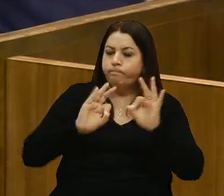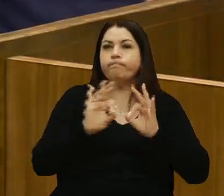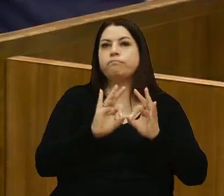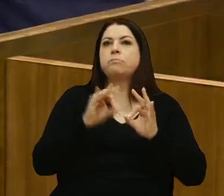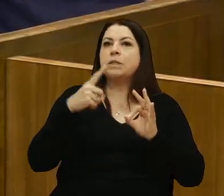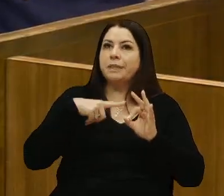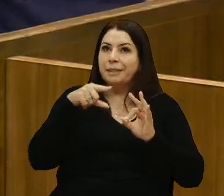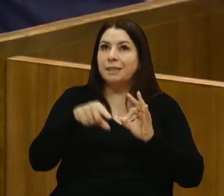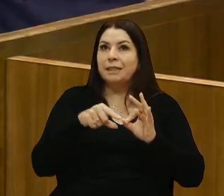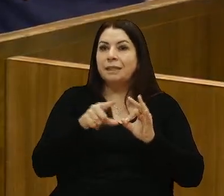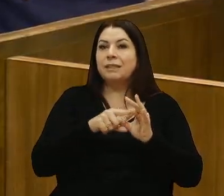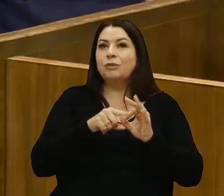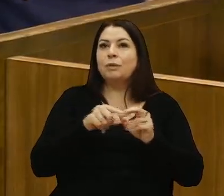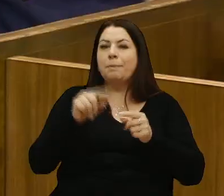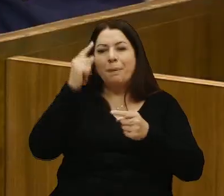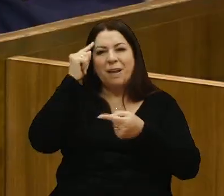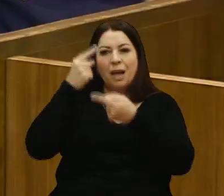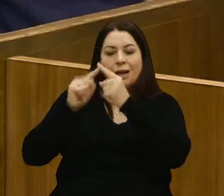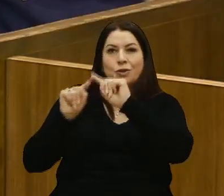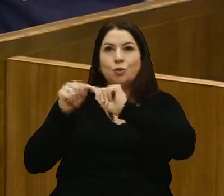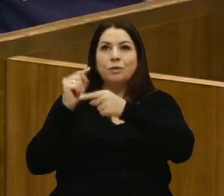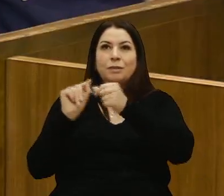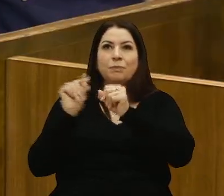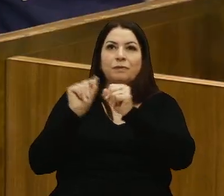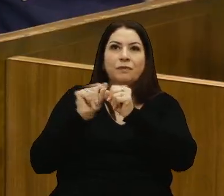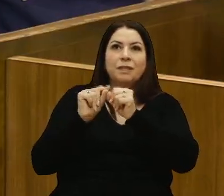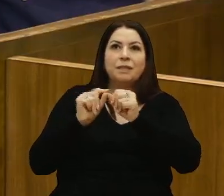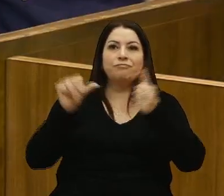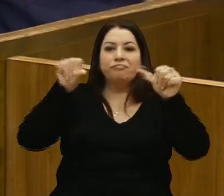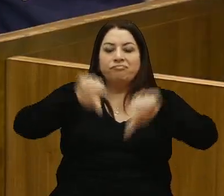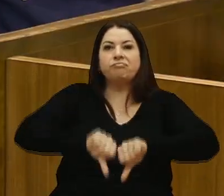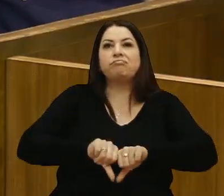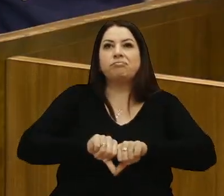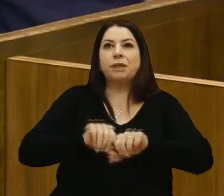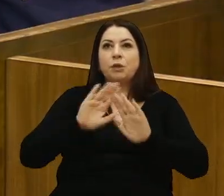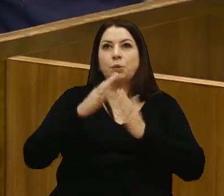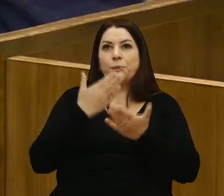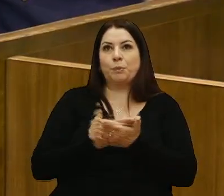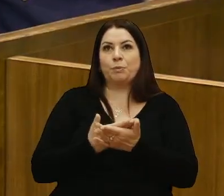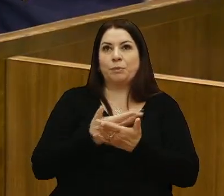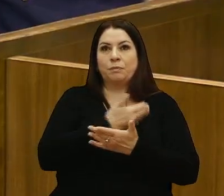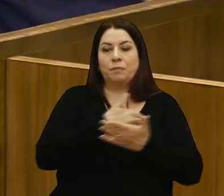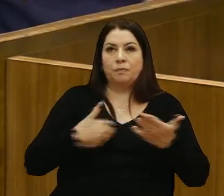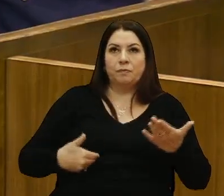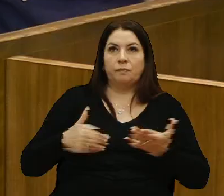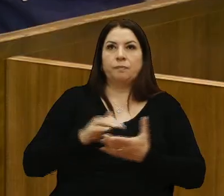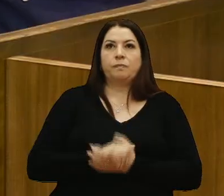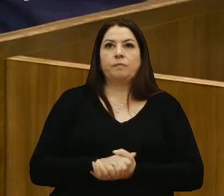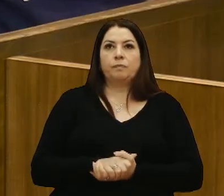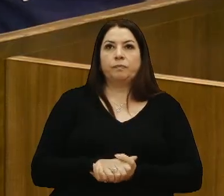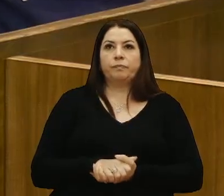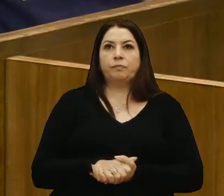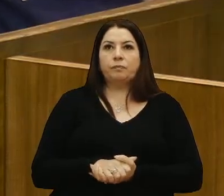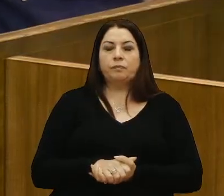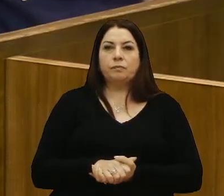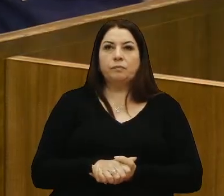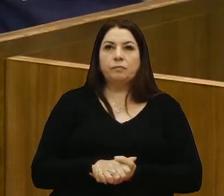Eles estão articulados para fazer um desmonte na escola pública.